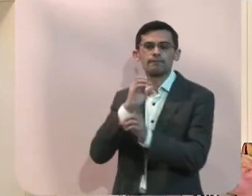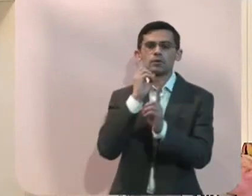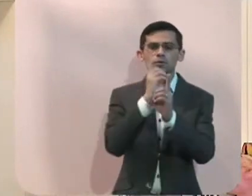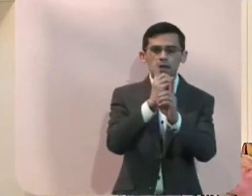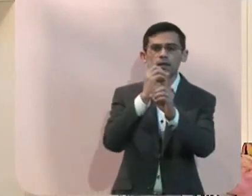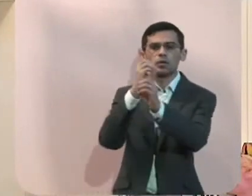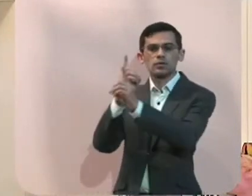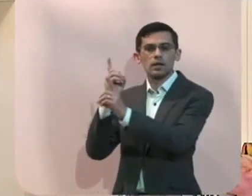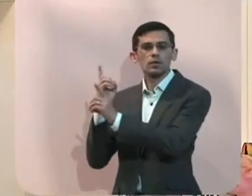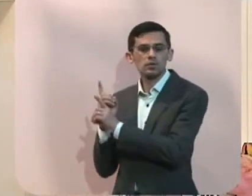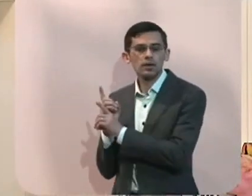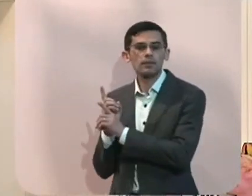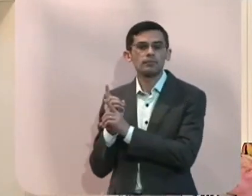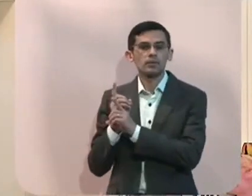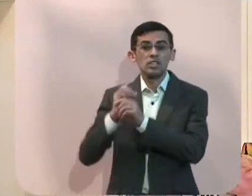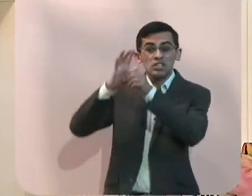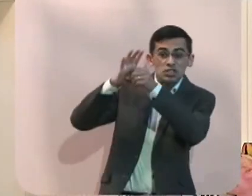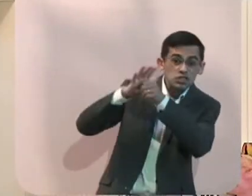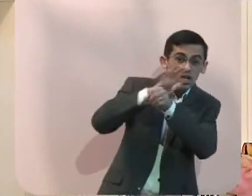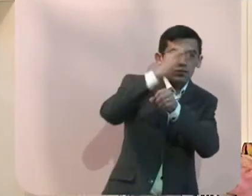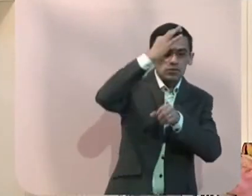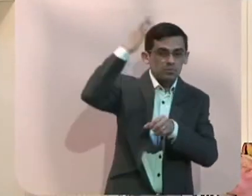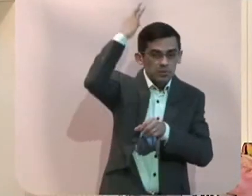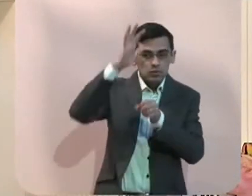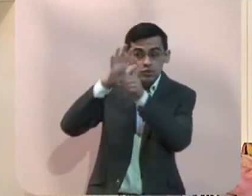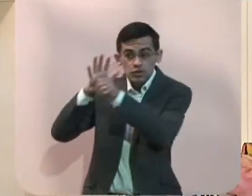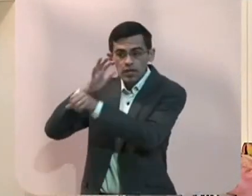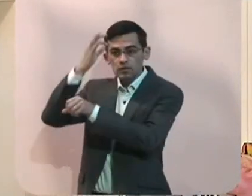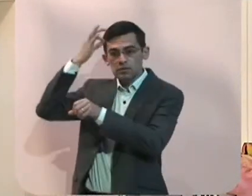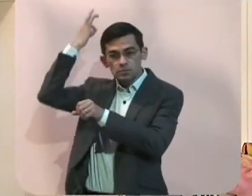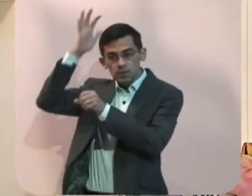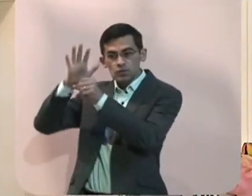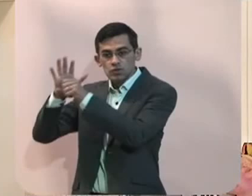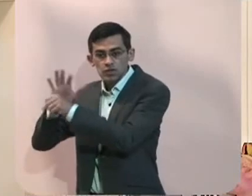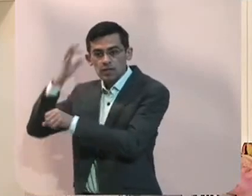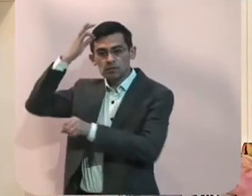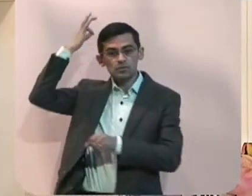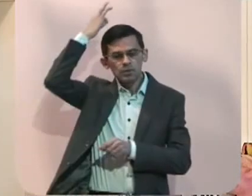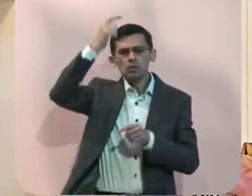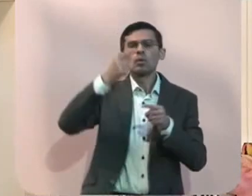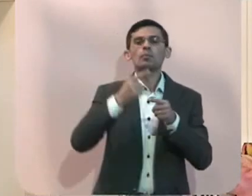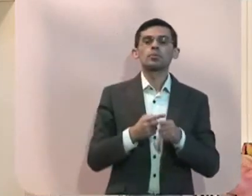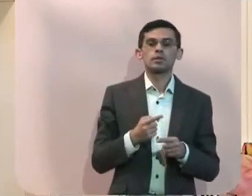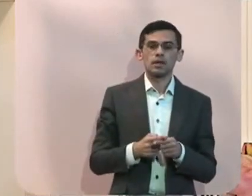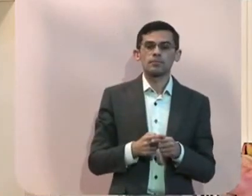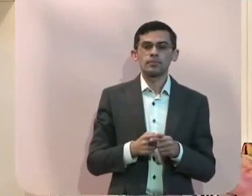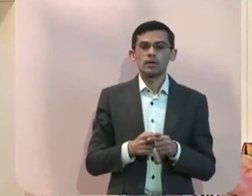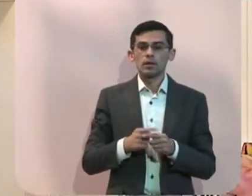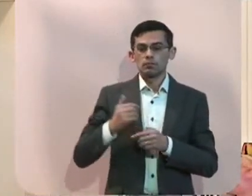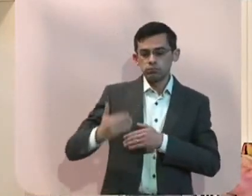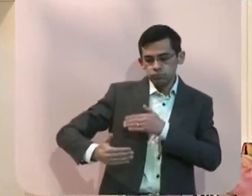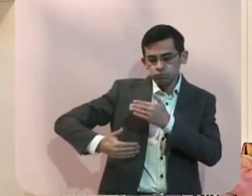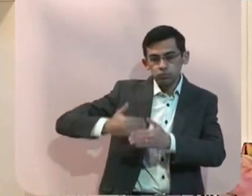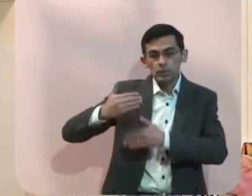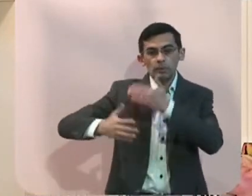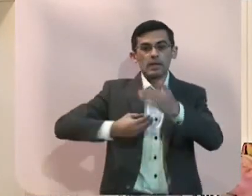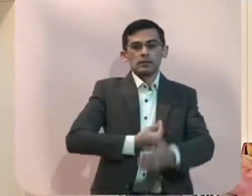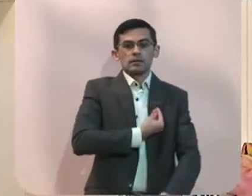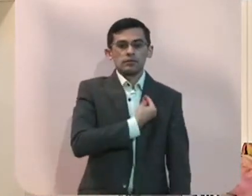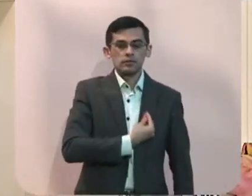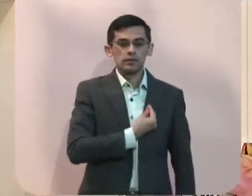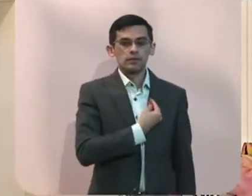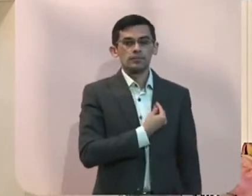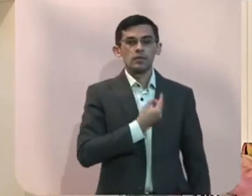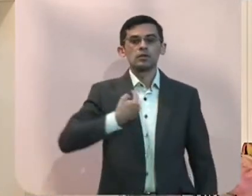encontrar várias vezes, e foram cheios do Espírito, e foram cheios do Espírito, e foram cheios do Espírito. Por quê? Porque na caminhada da vida,